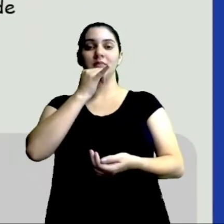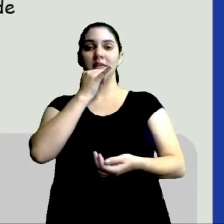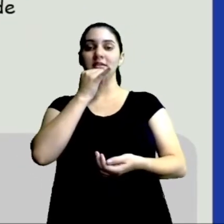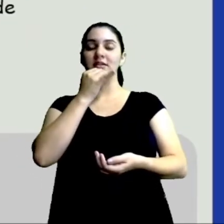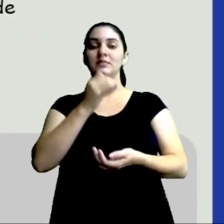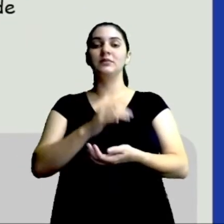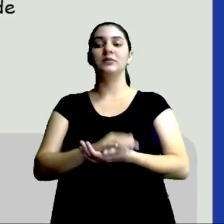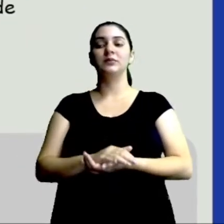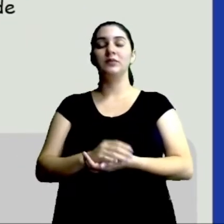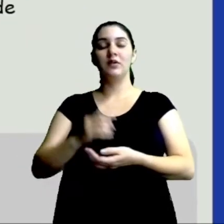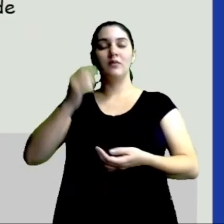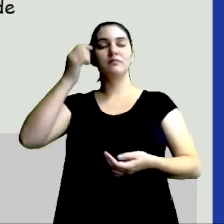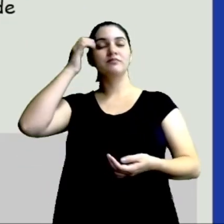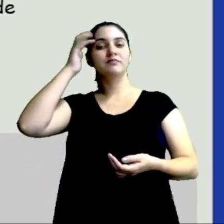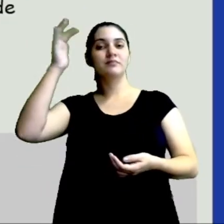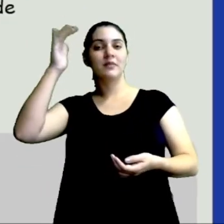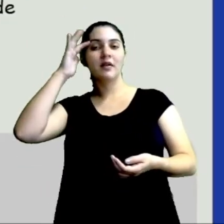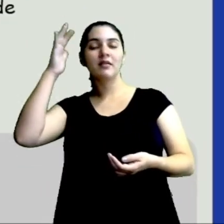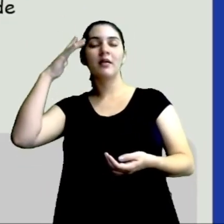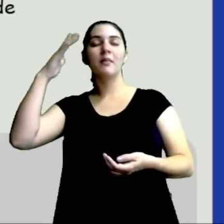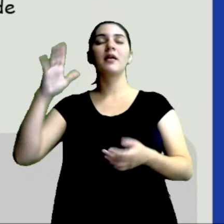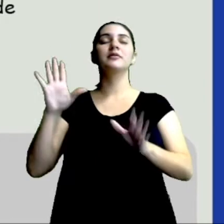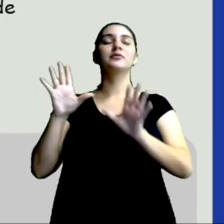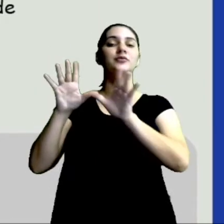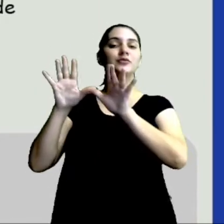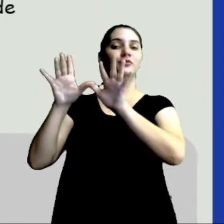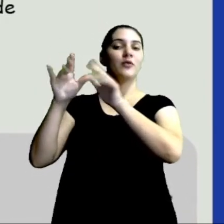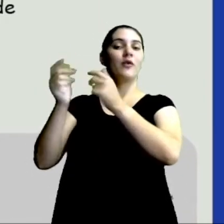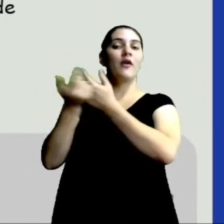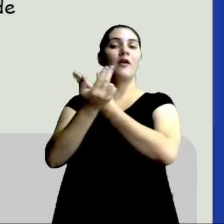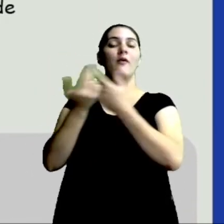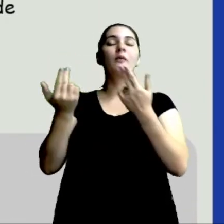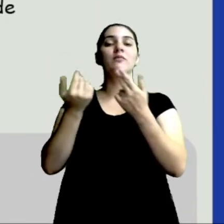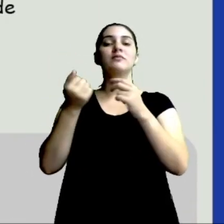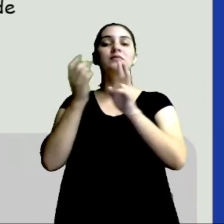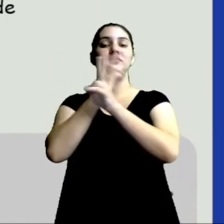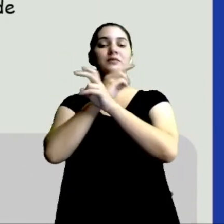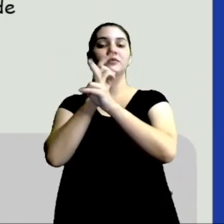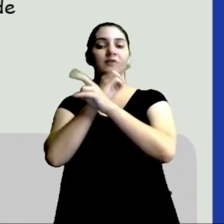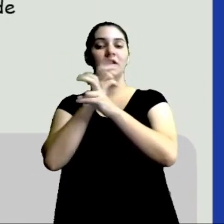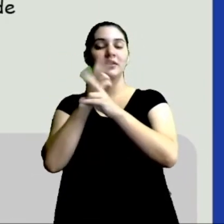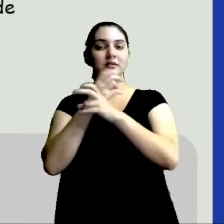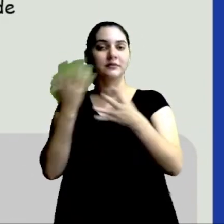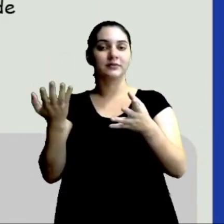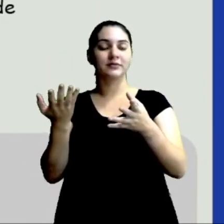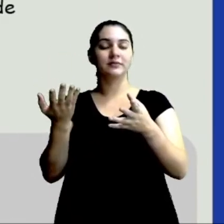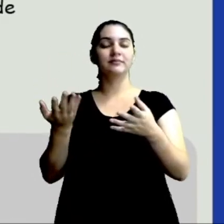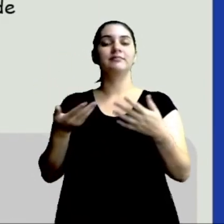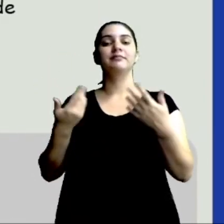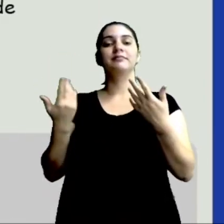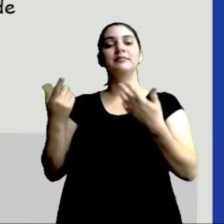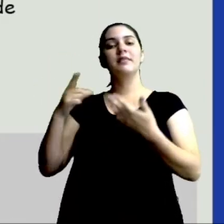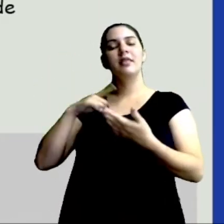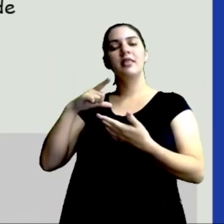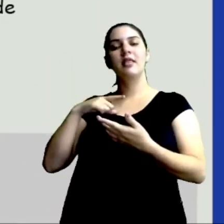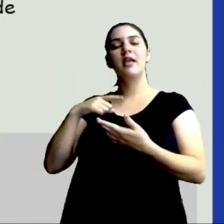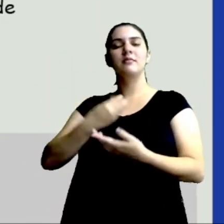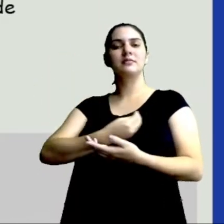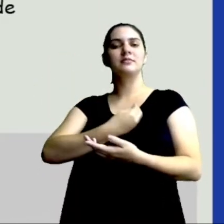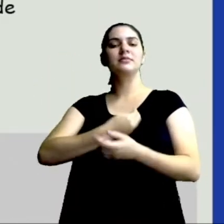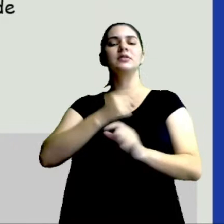Exemplos. Os pensamentos voam como o vento. Então, ali, ó, temos a